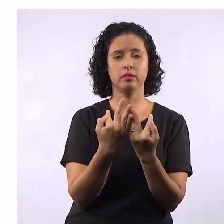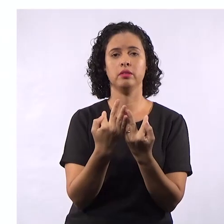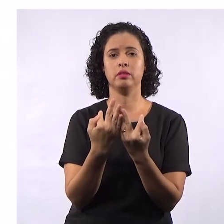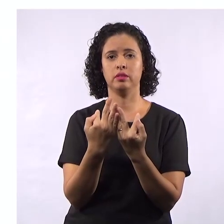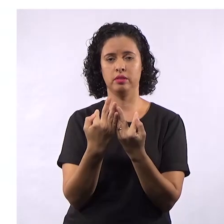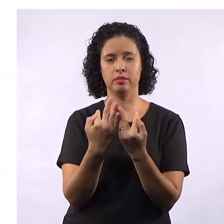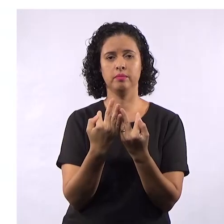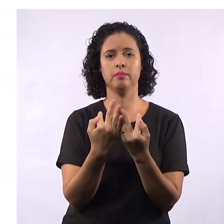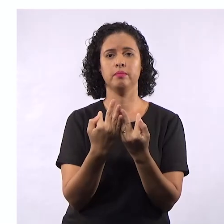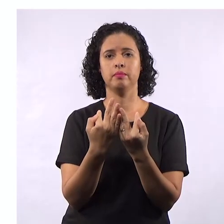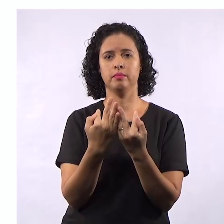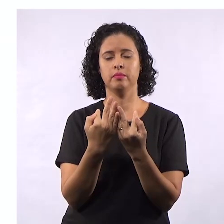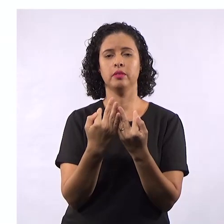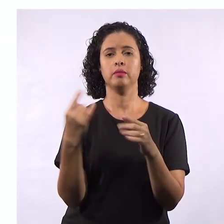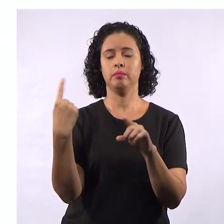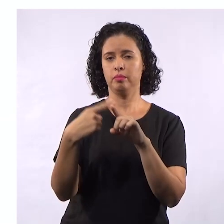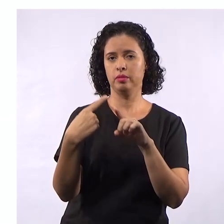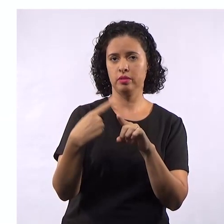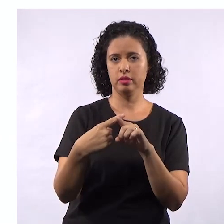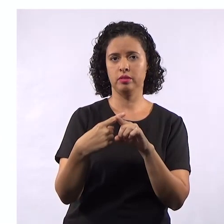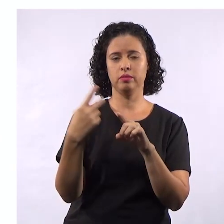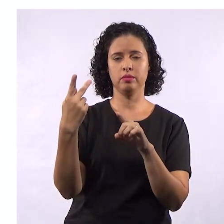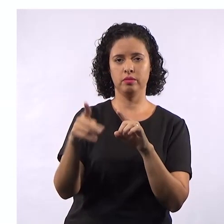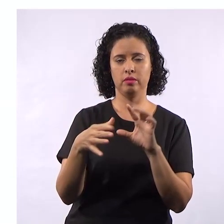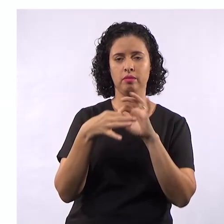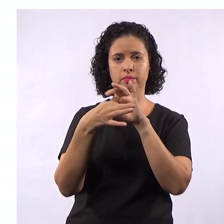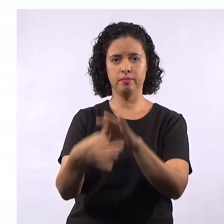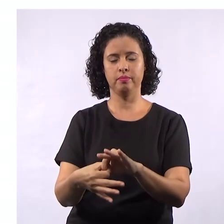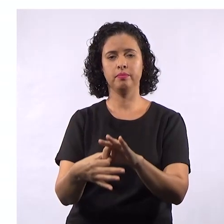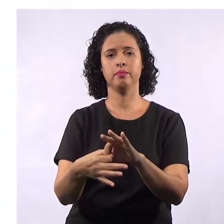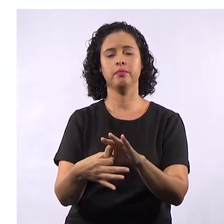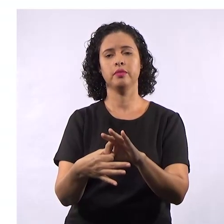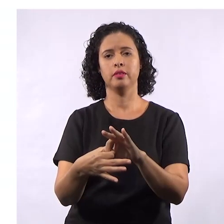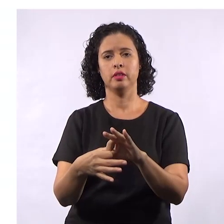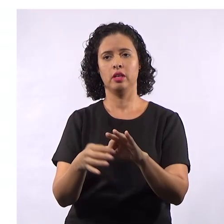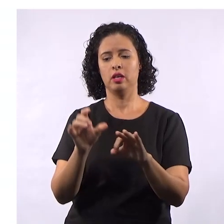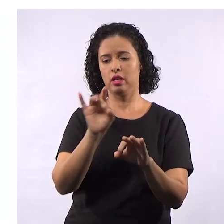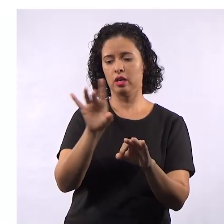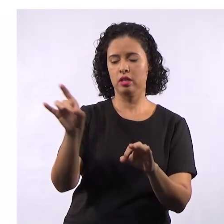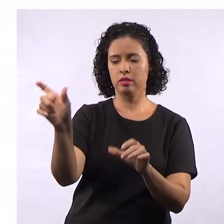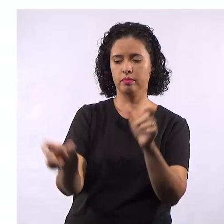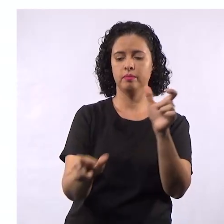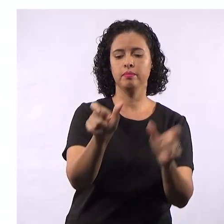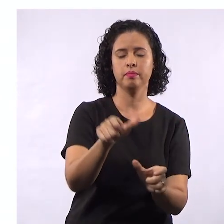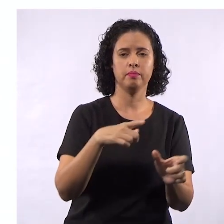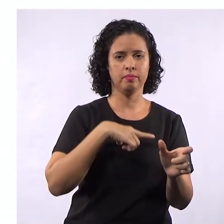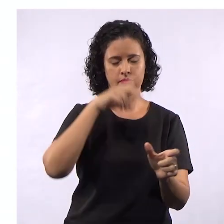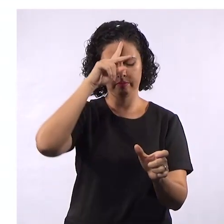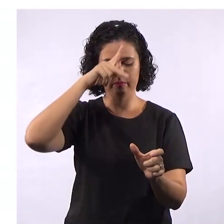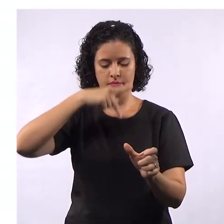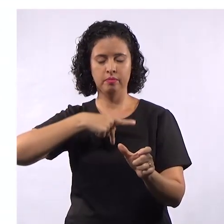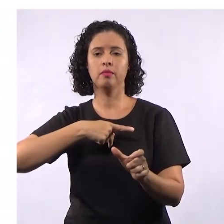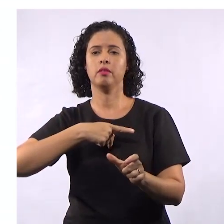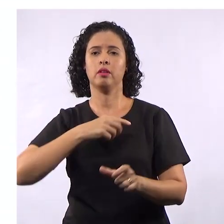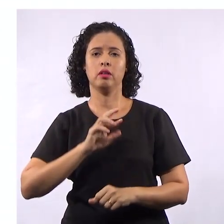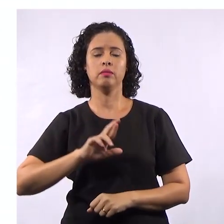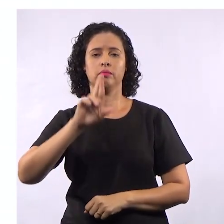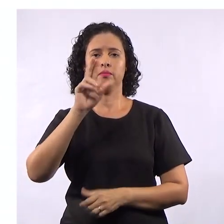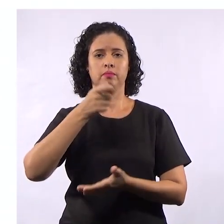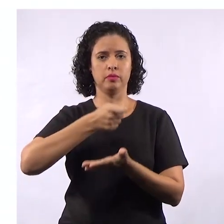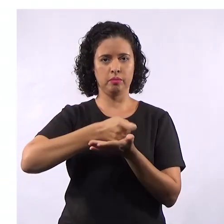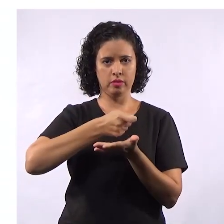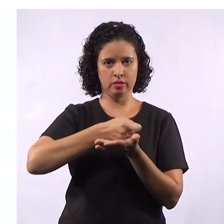aí. Então, é o conjunto de bens, né, após a sentença declaratória de falência, ou seja, a massa falida, né? A massa